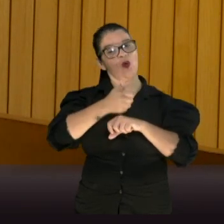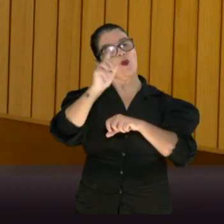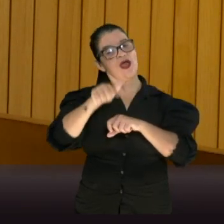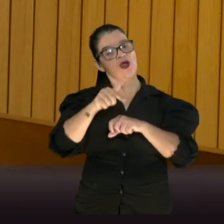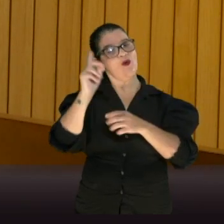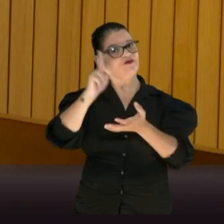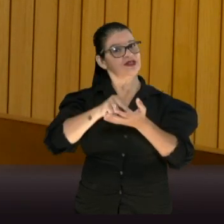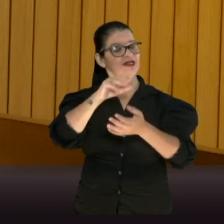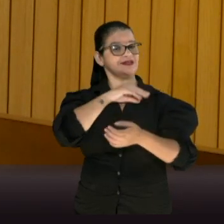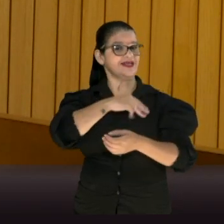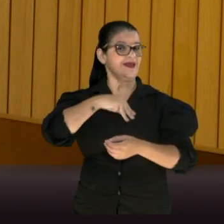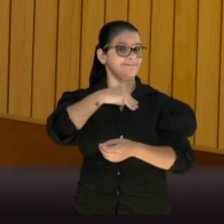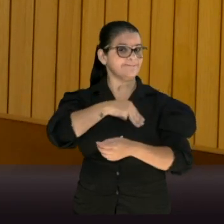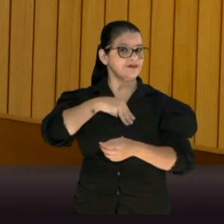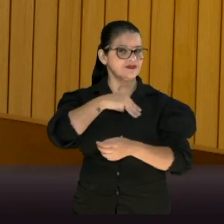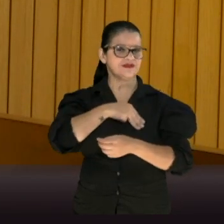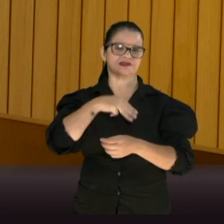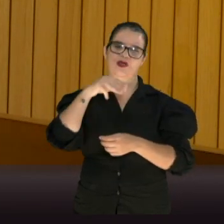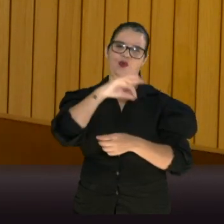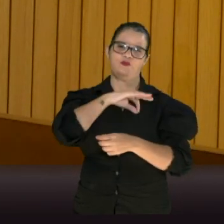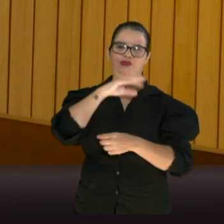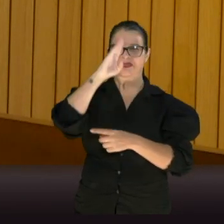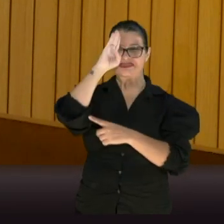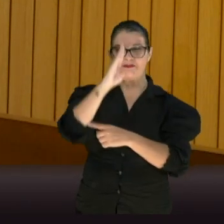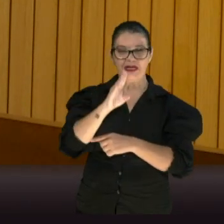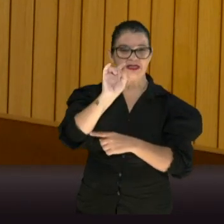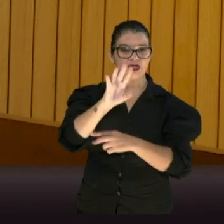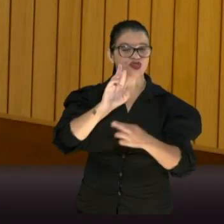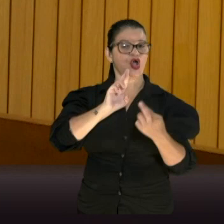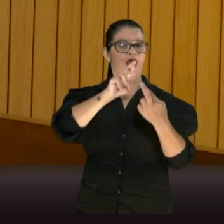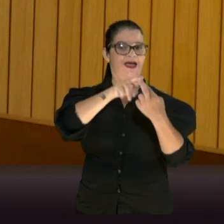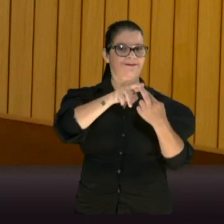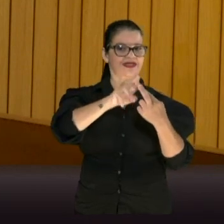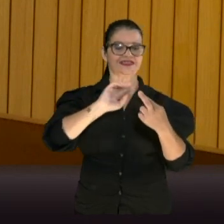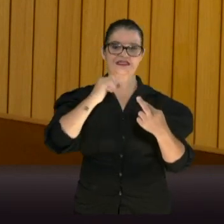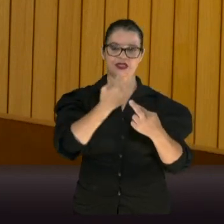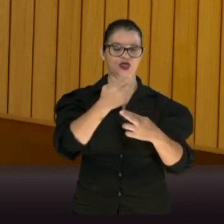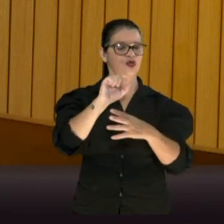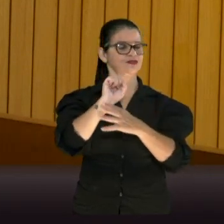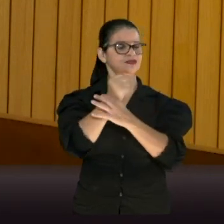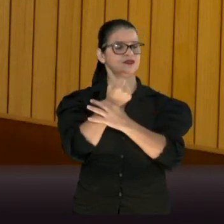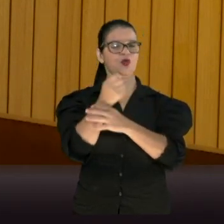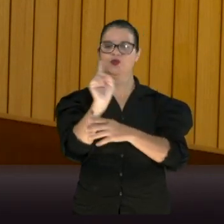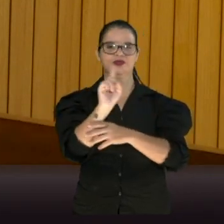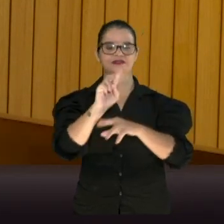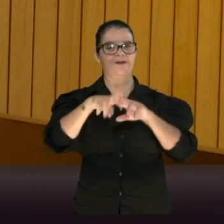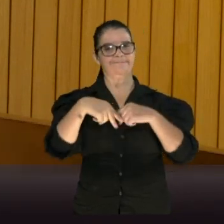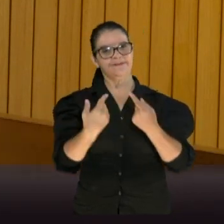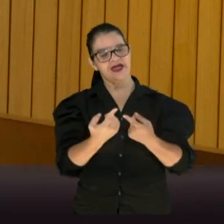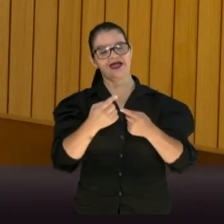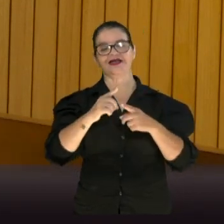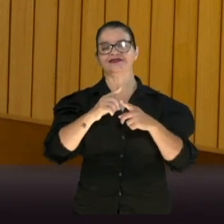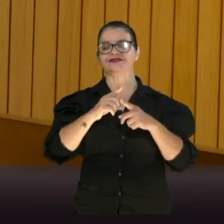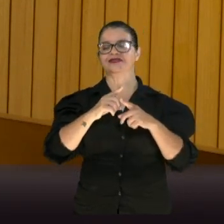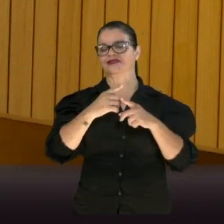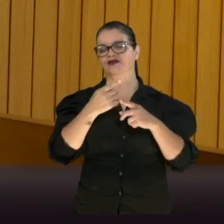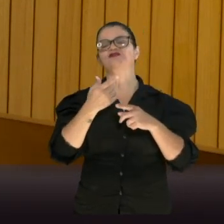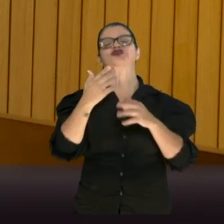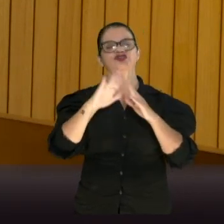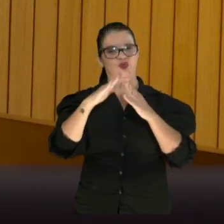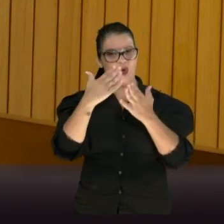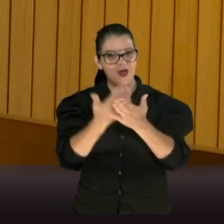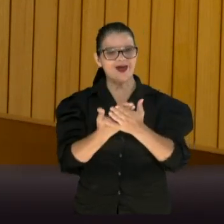Então, a Polícia Militar, ela não apenas representa a nossa segurança, mas através do seu colégio da Polícia